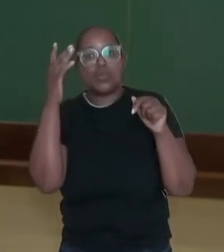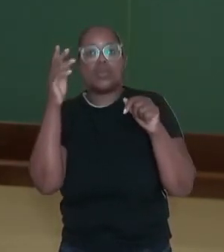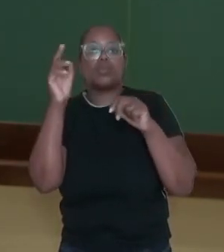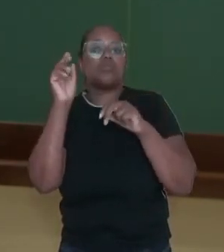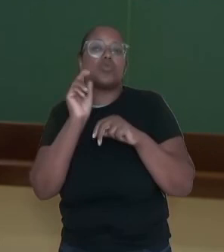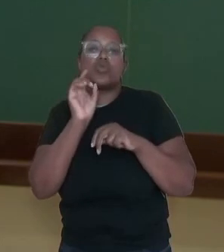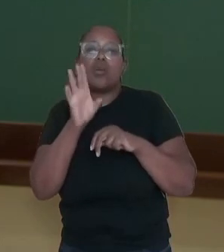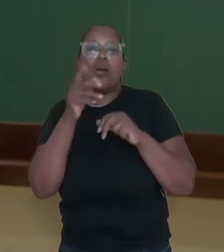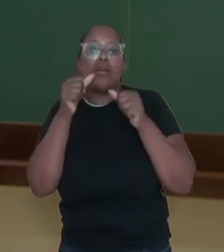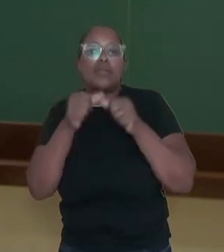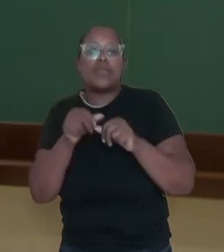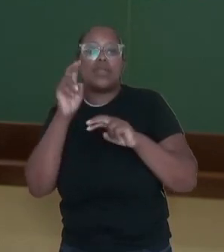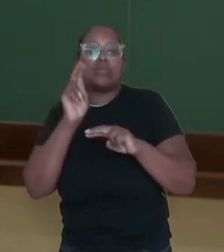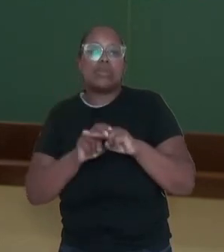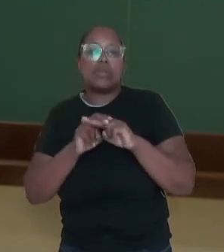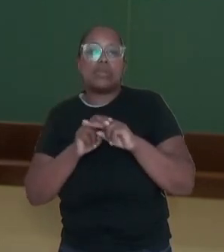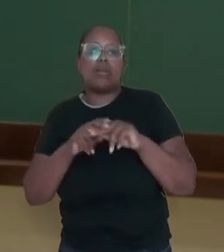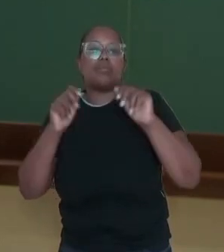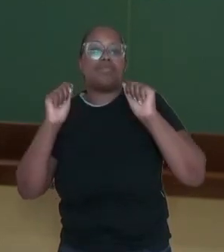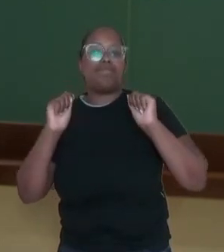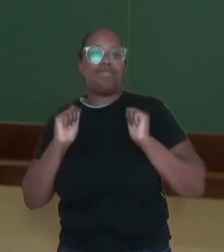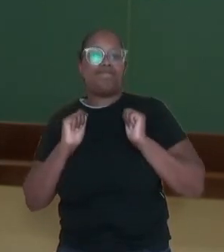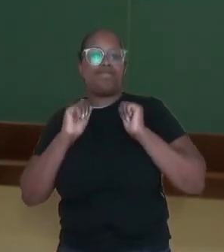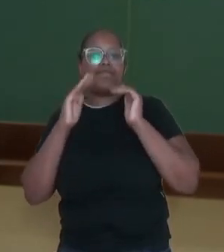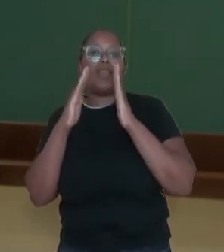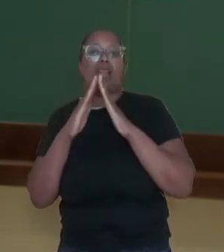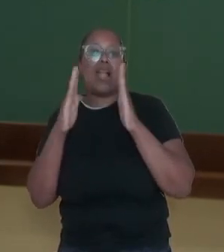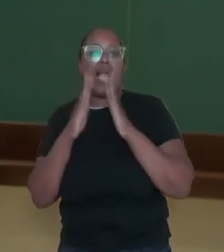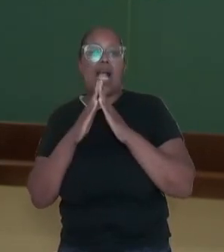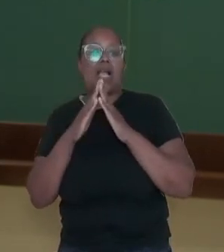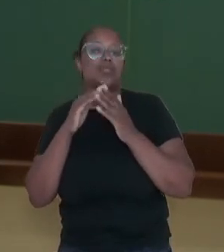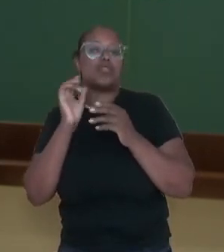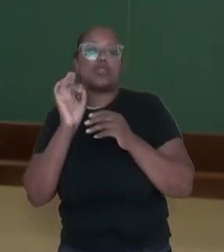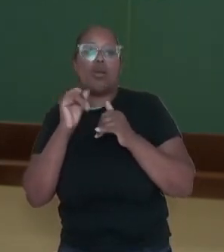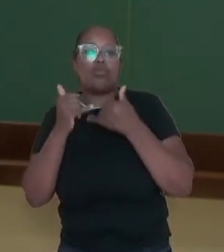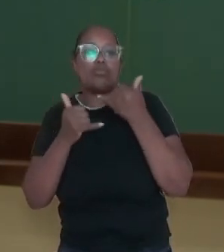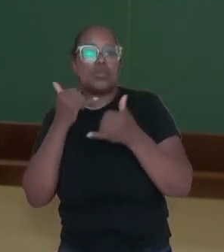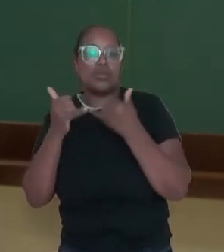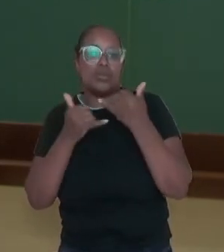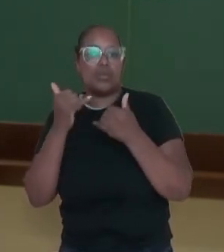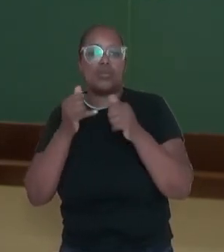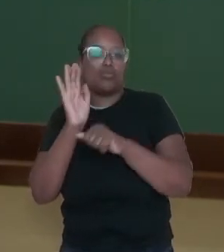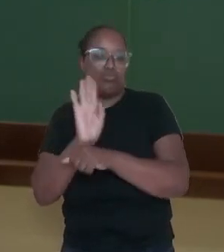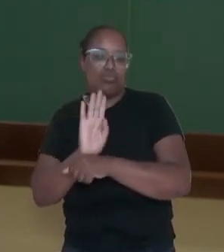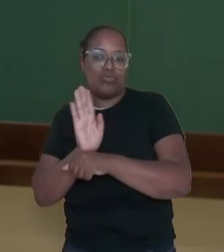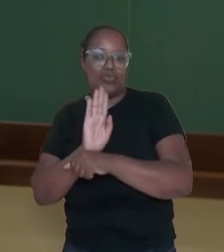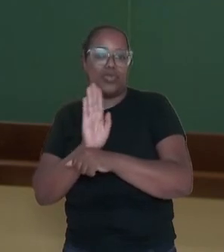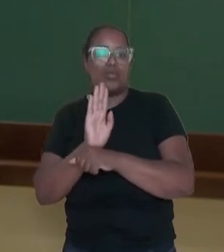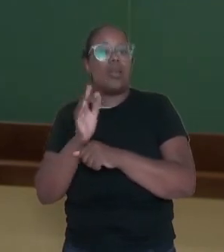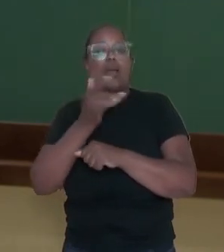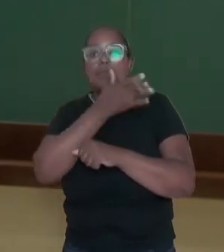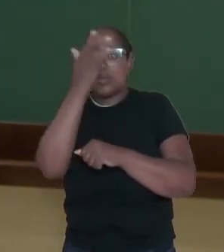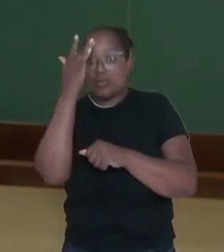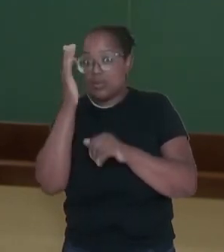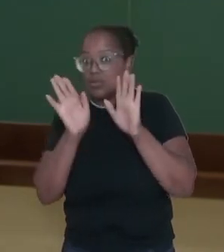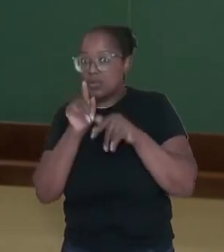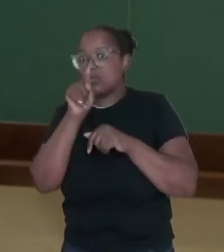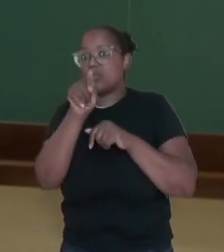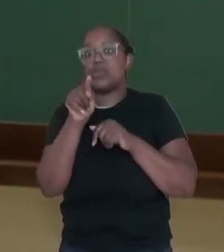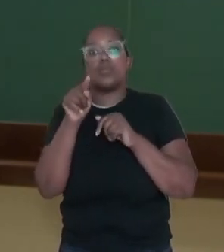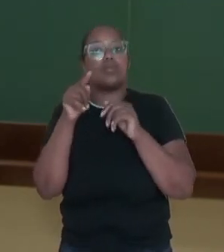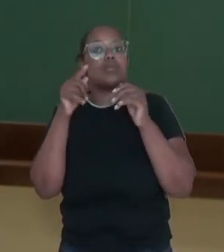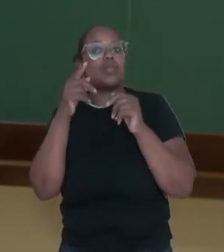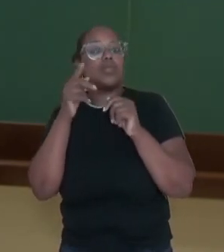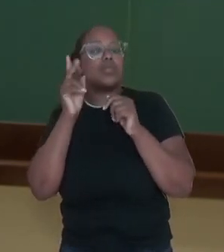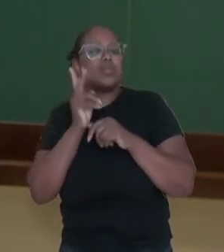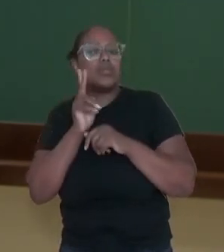por causa do excesso de uso dos videojogos. Ou seja, pessoas como você, talvez, estão